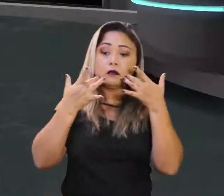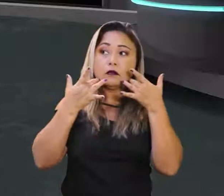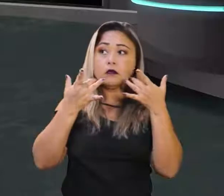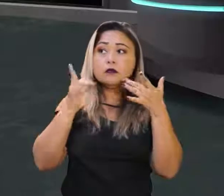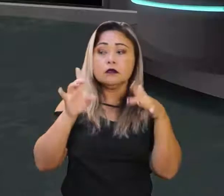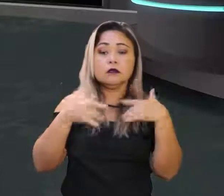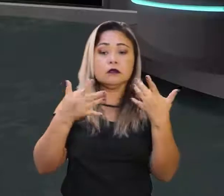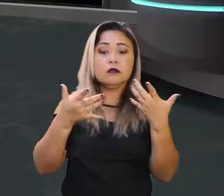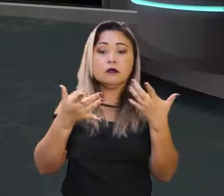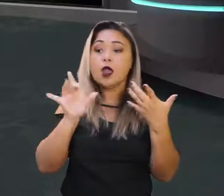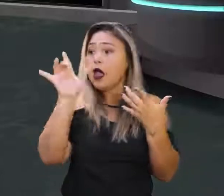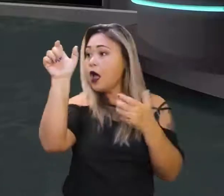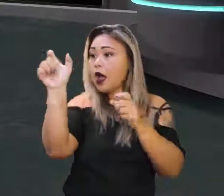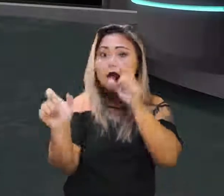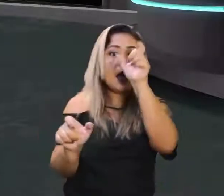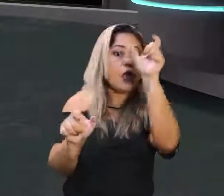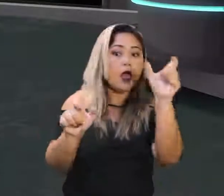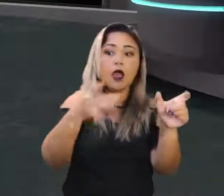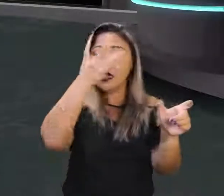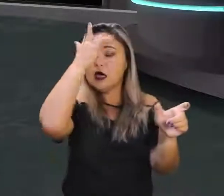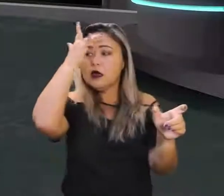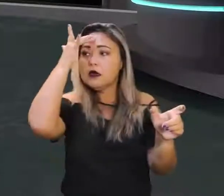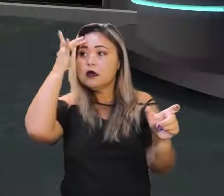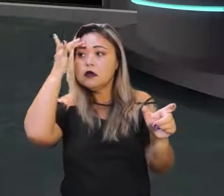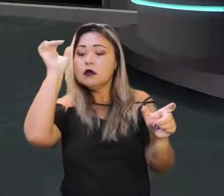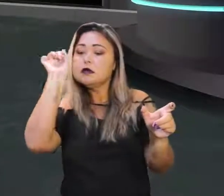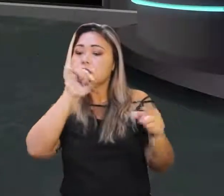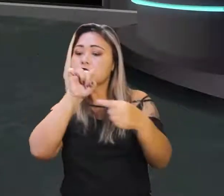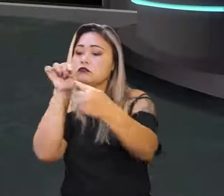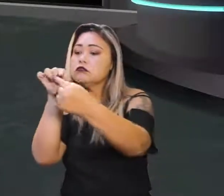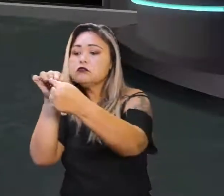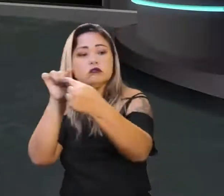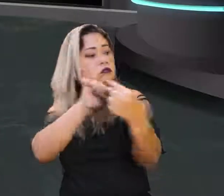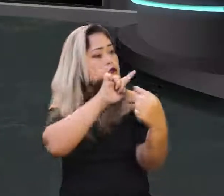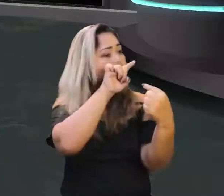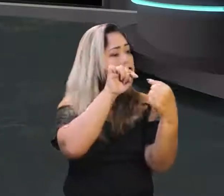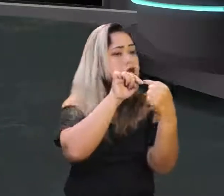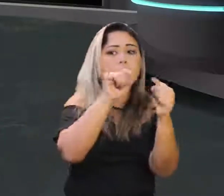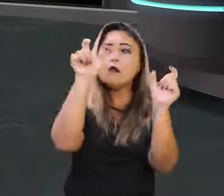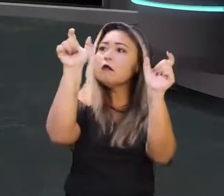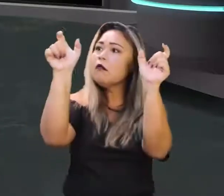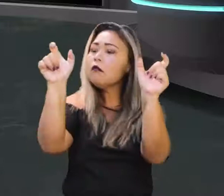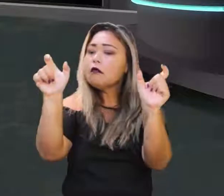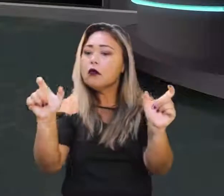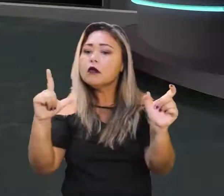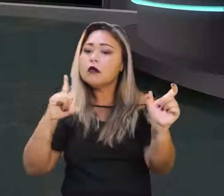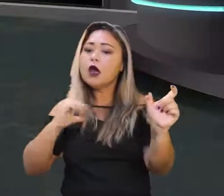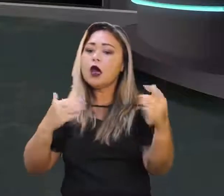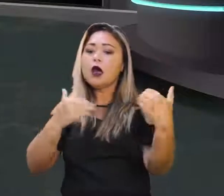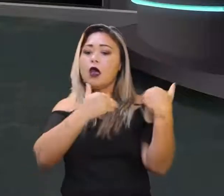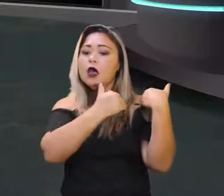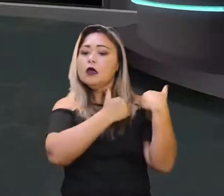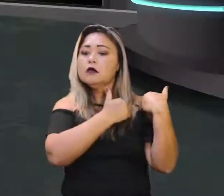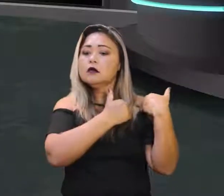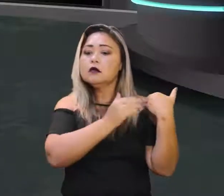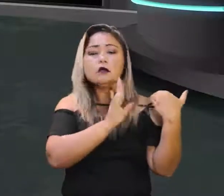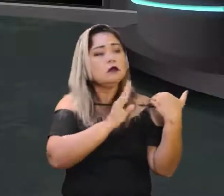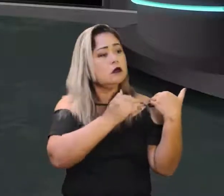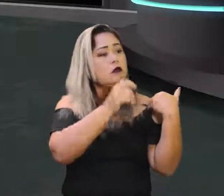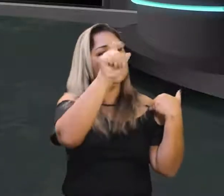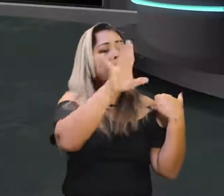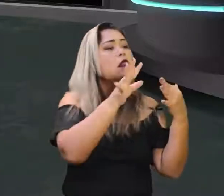um grupo, né, onde cada pessoa tem a sua função e tem pessoas que ficam responsáveis por